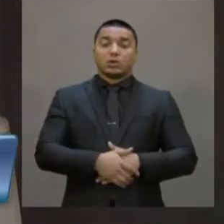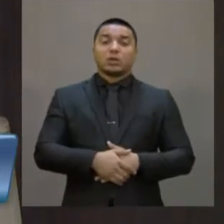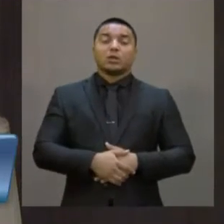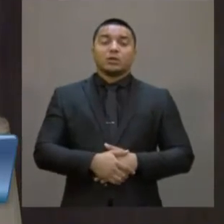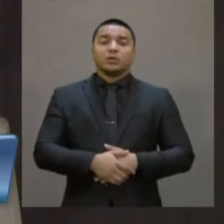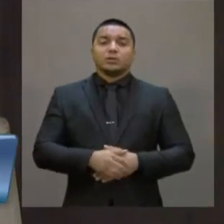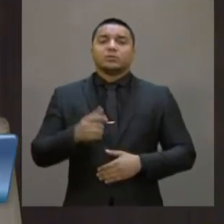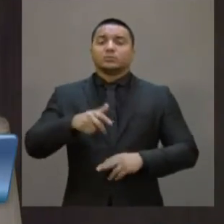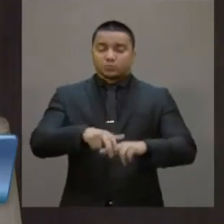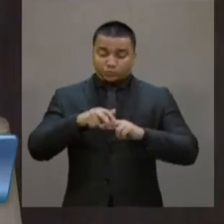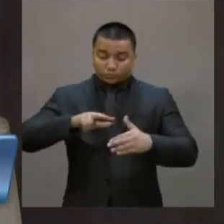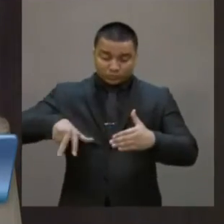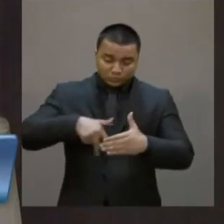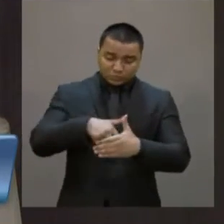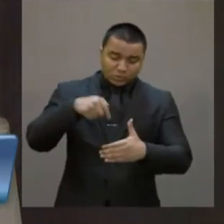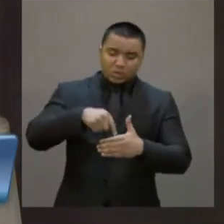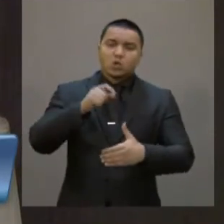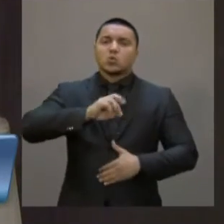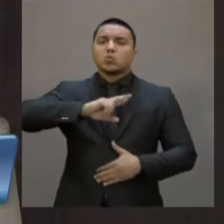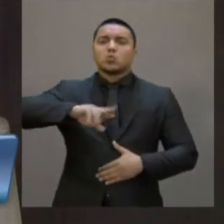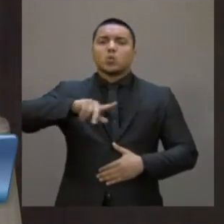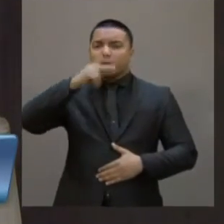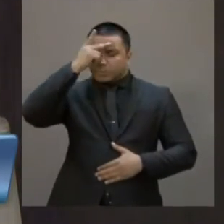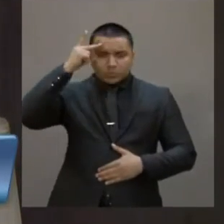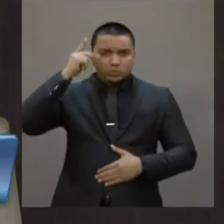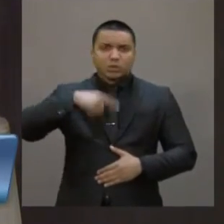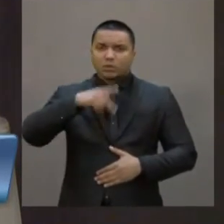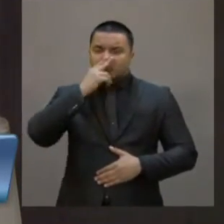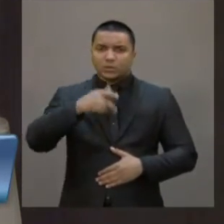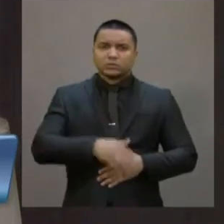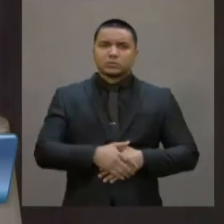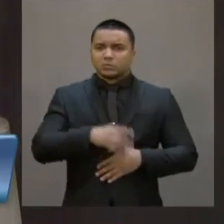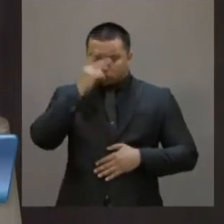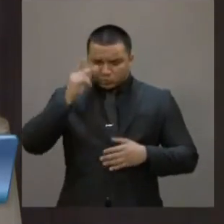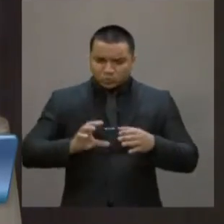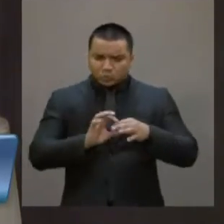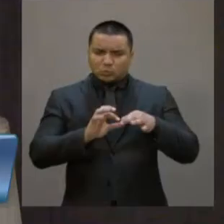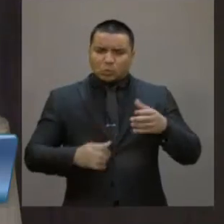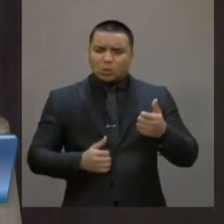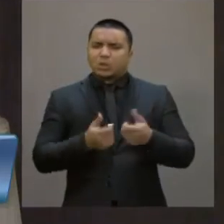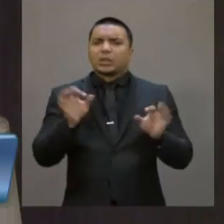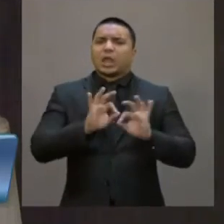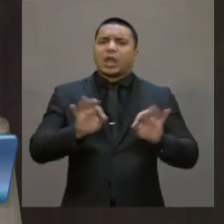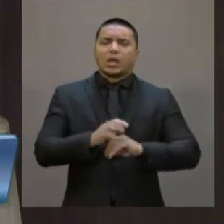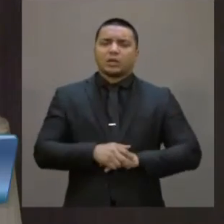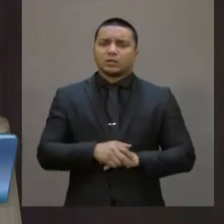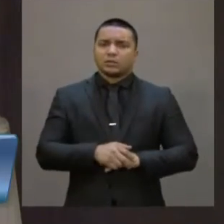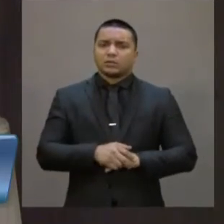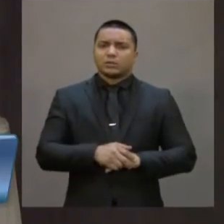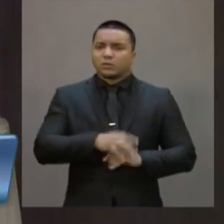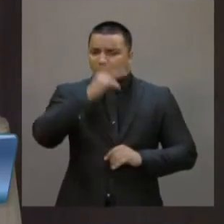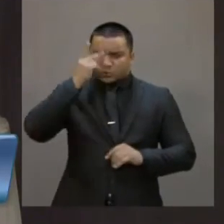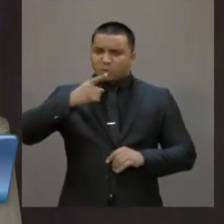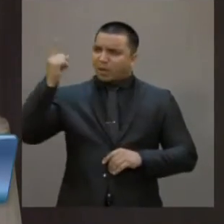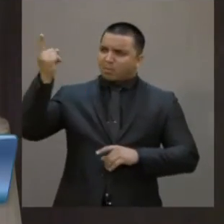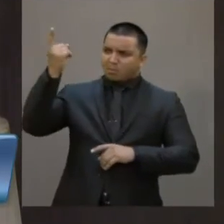E desta tribuna aqui, não há quem segure na minha mão. Não há quem segure na minha mão. E eu estou